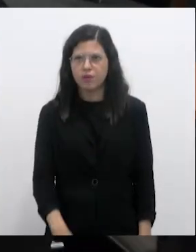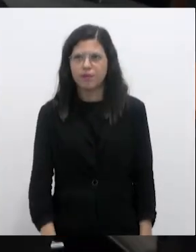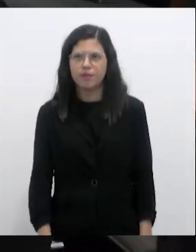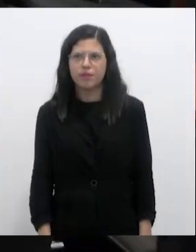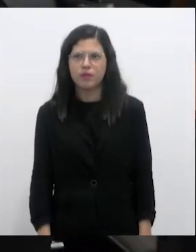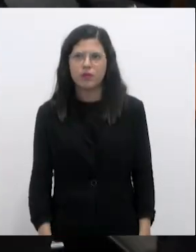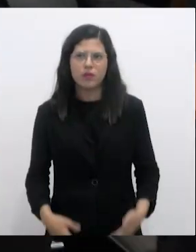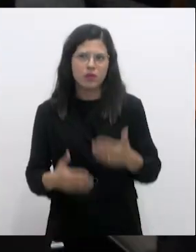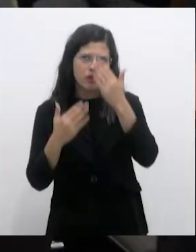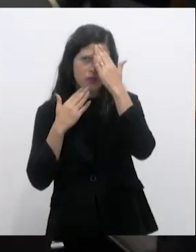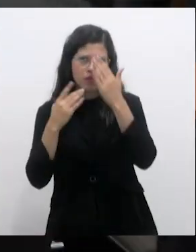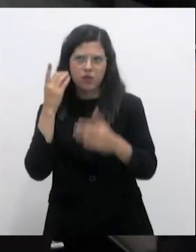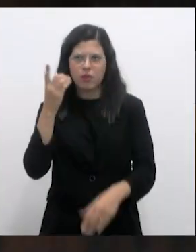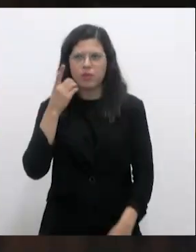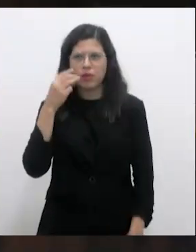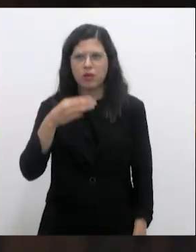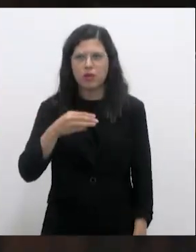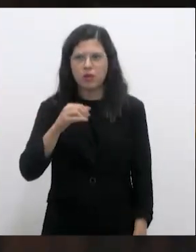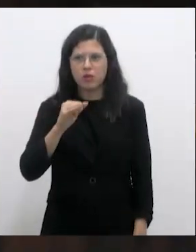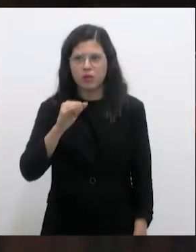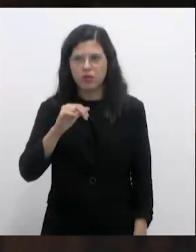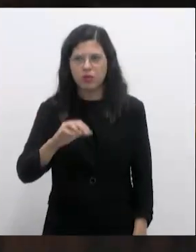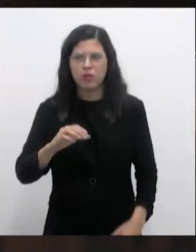Obrigado, deputado Carlos Mink.